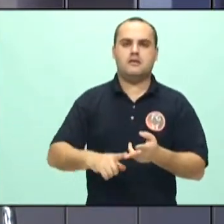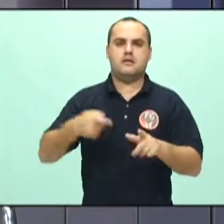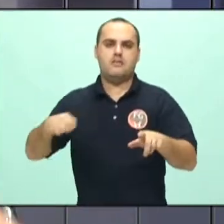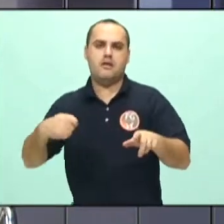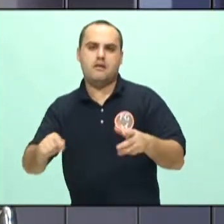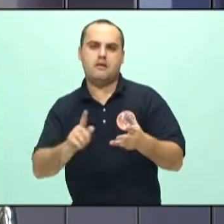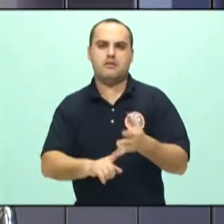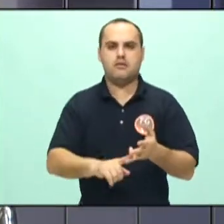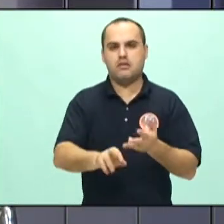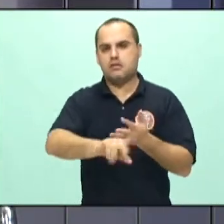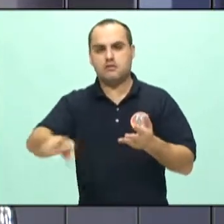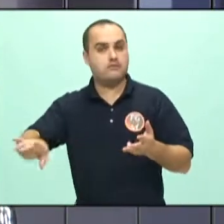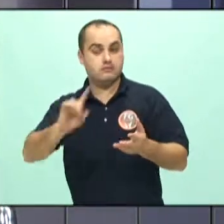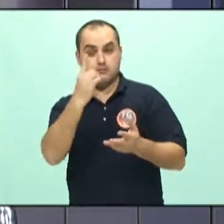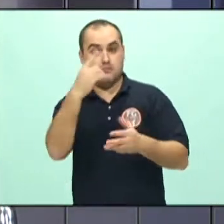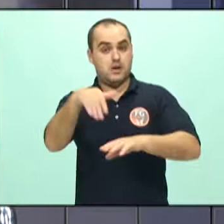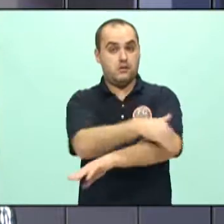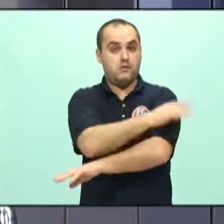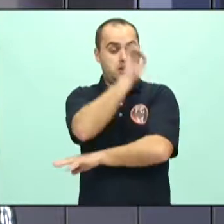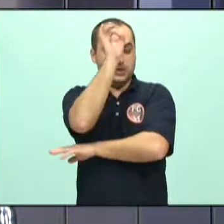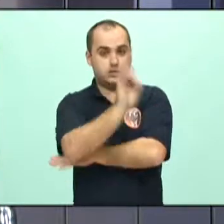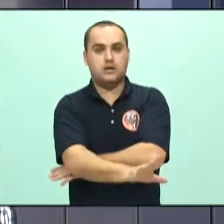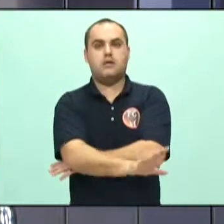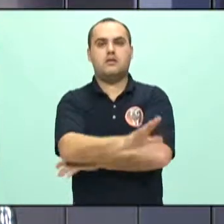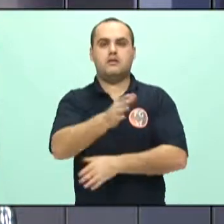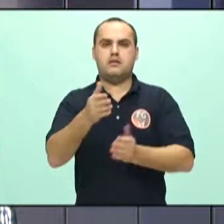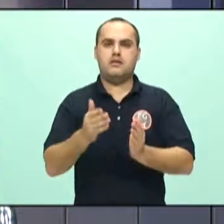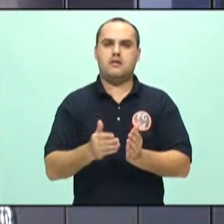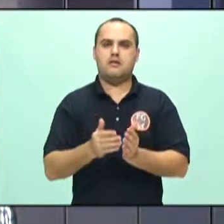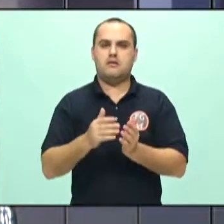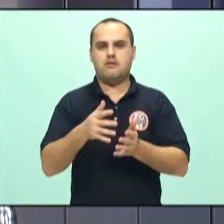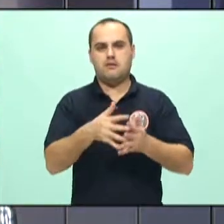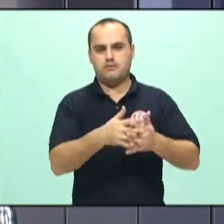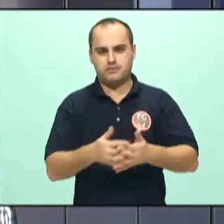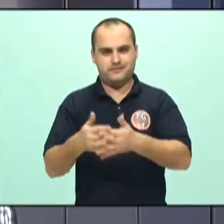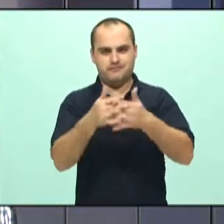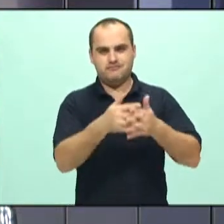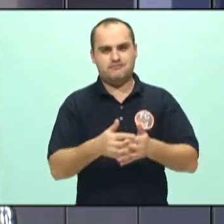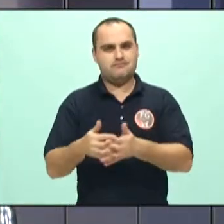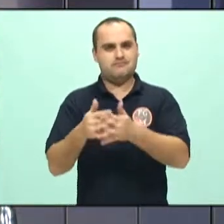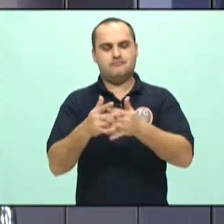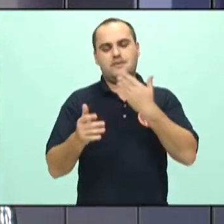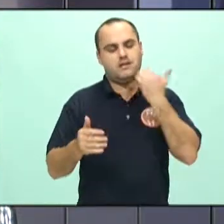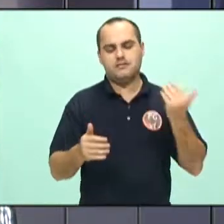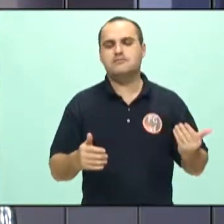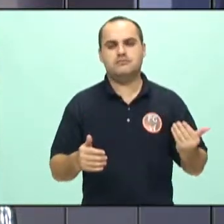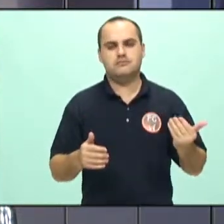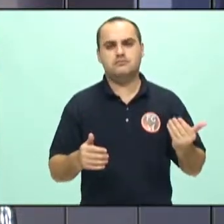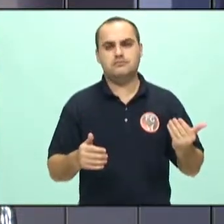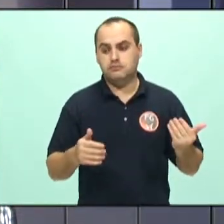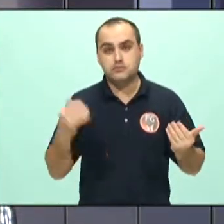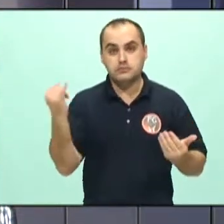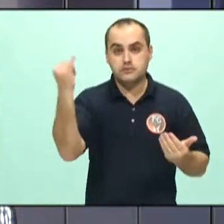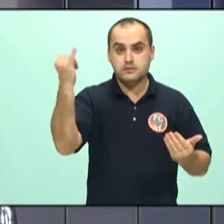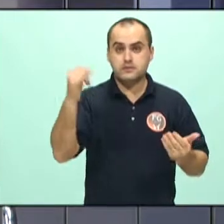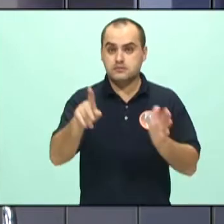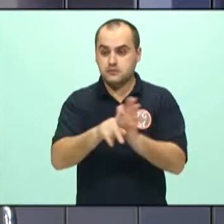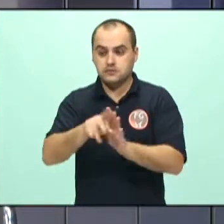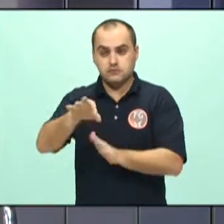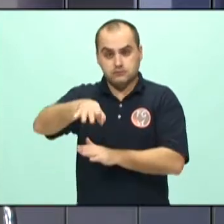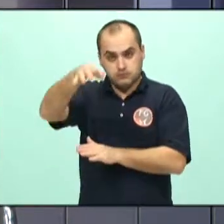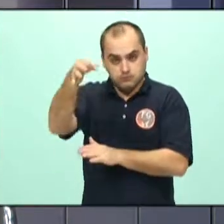os automóveis, né? Seria uma via exclusiva. Então, para a questão de segurança seria muito importante e para a questão do porto, né? Da movimentação de cargas, da eficiência,